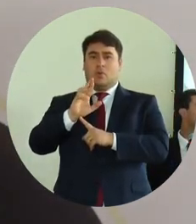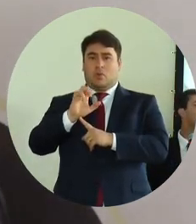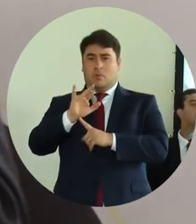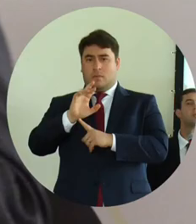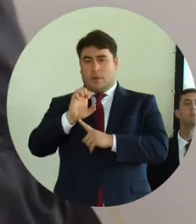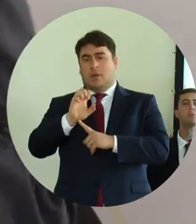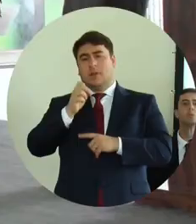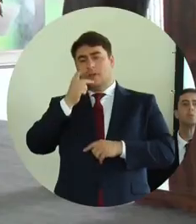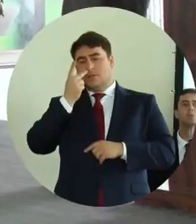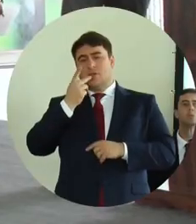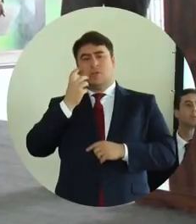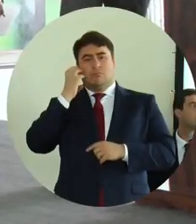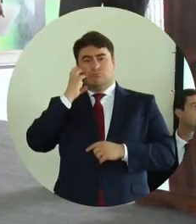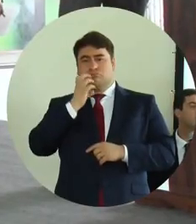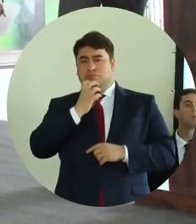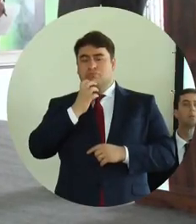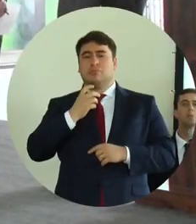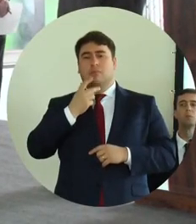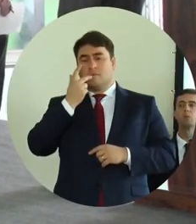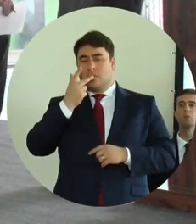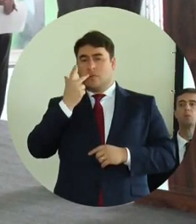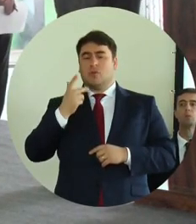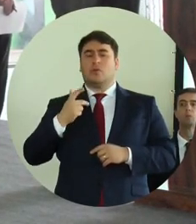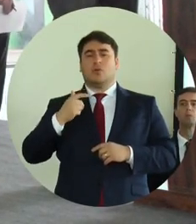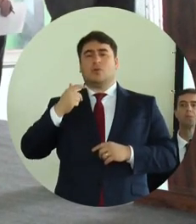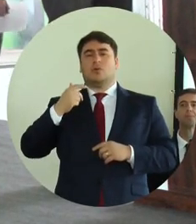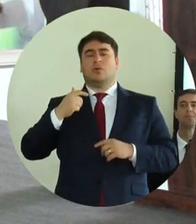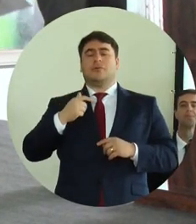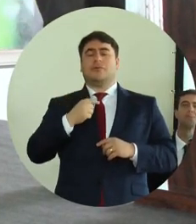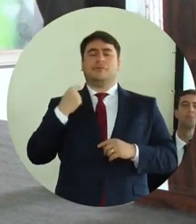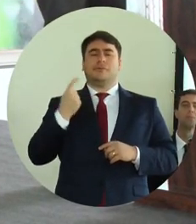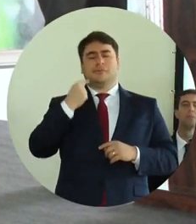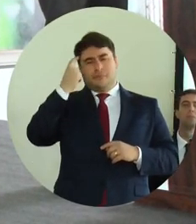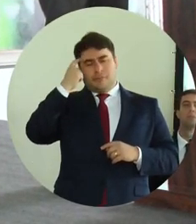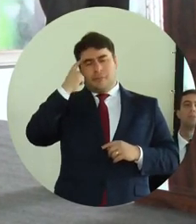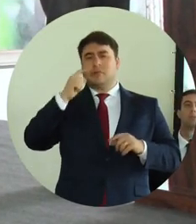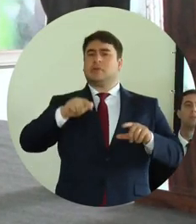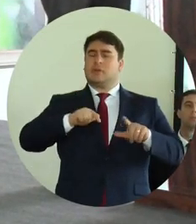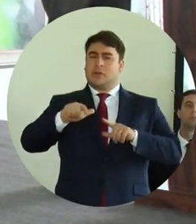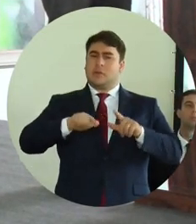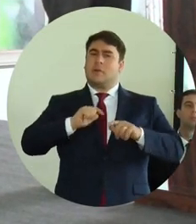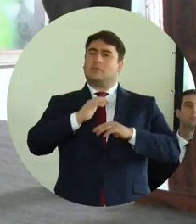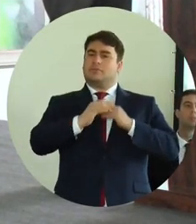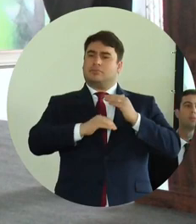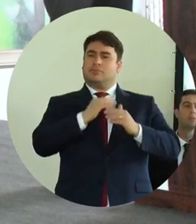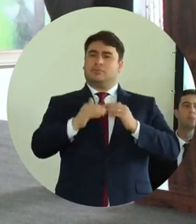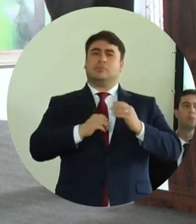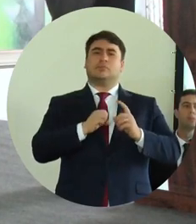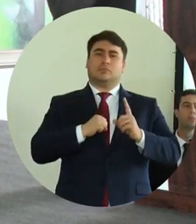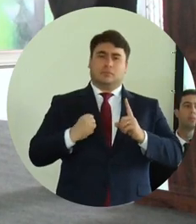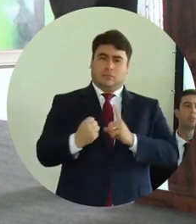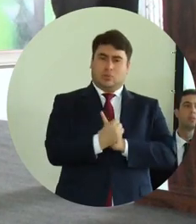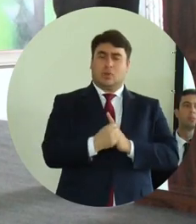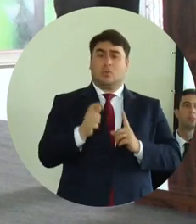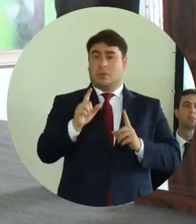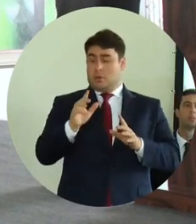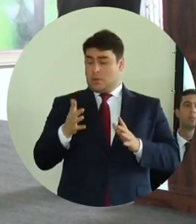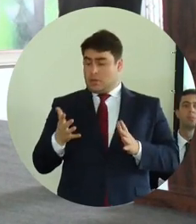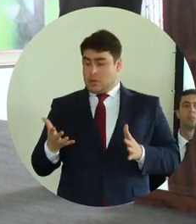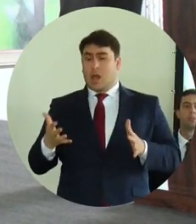disse, e nós seguimos essa linha de pensamento no nosso trabalho no desenvolvimento social, que a